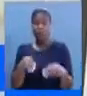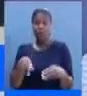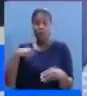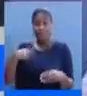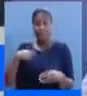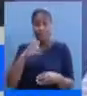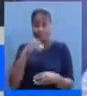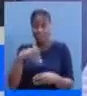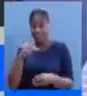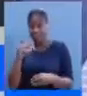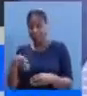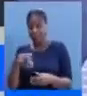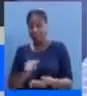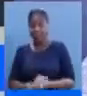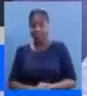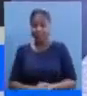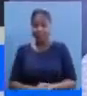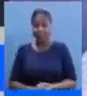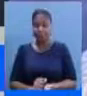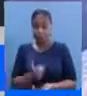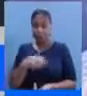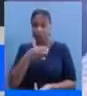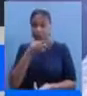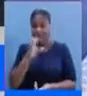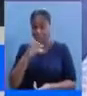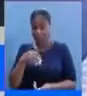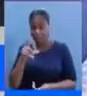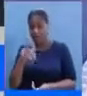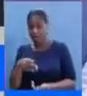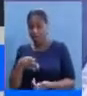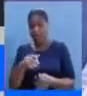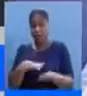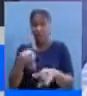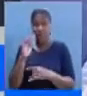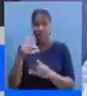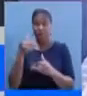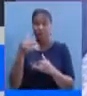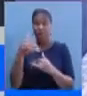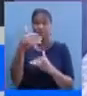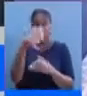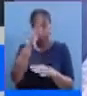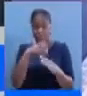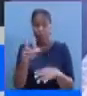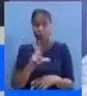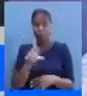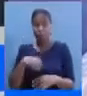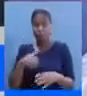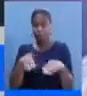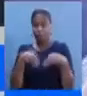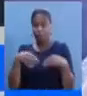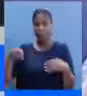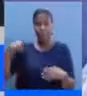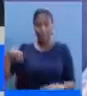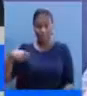CPLP. Falamos da CPLP, nomeadamente a cimeira que vai haver em julho, onde Cabo Verde vai assumir a